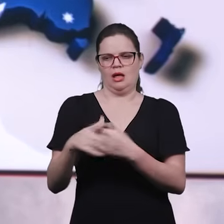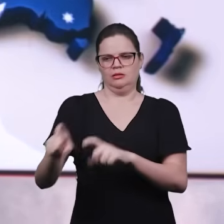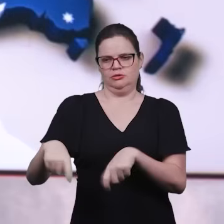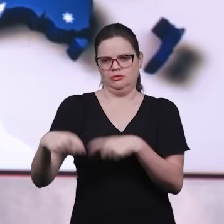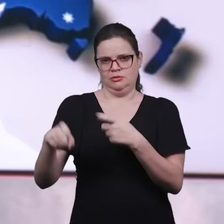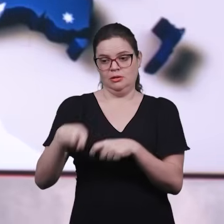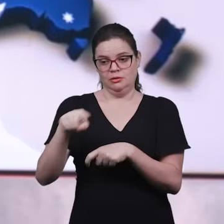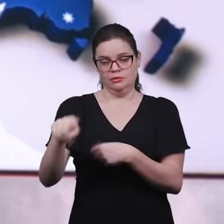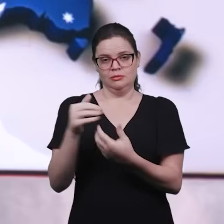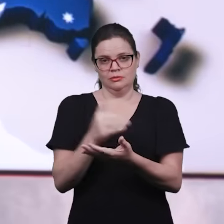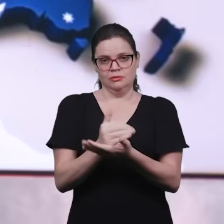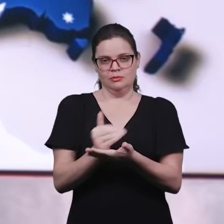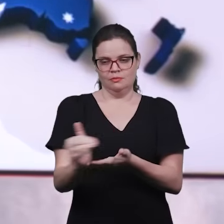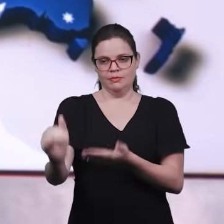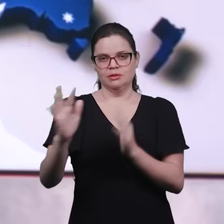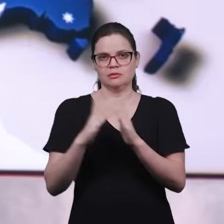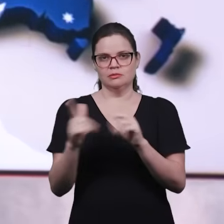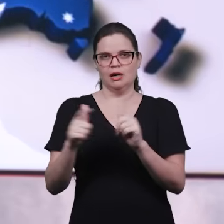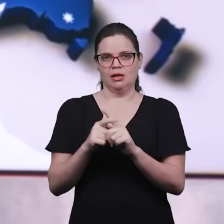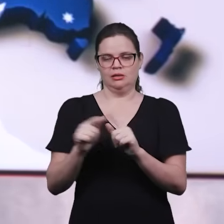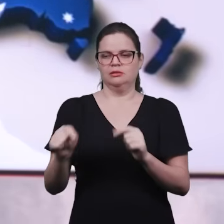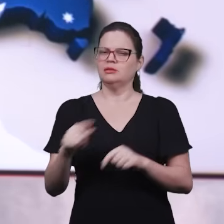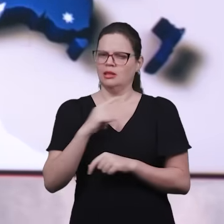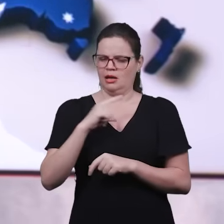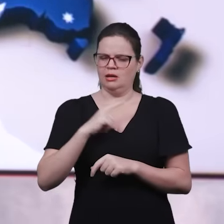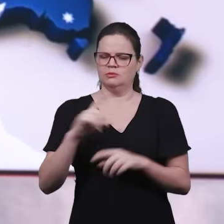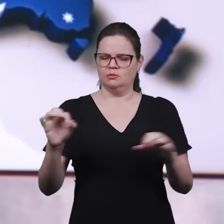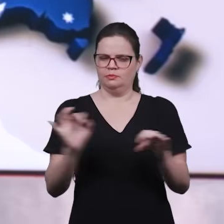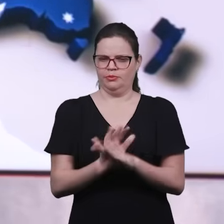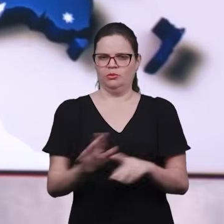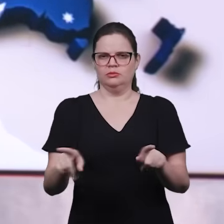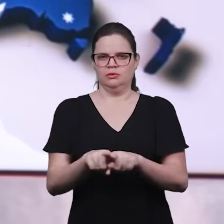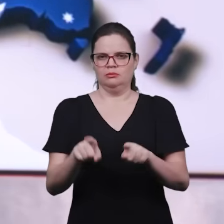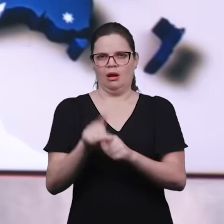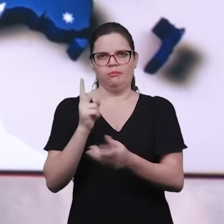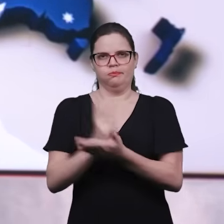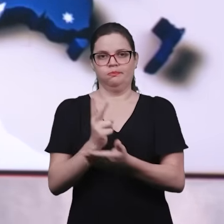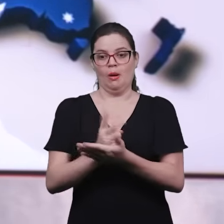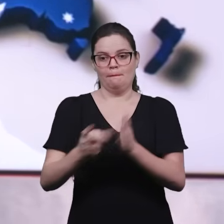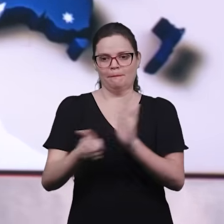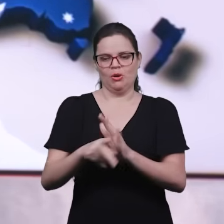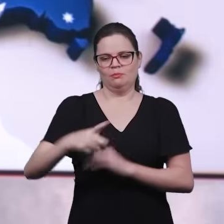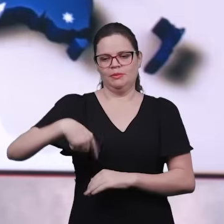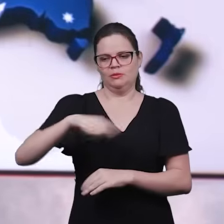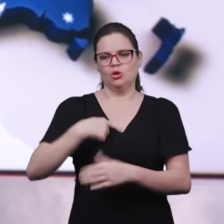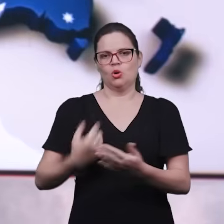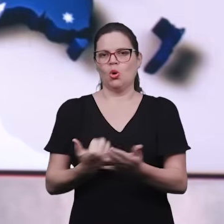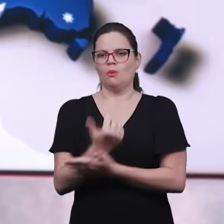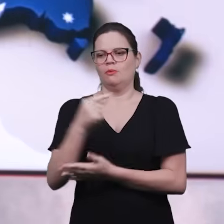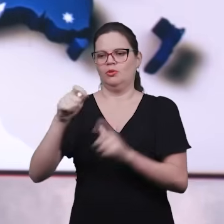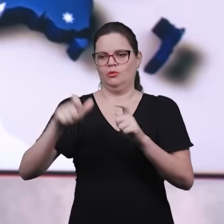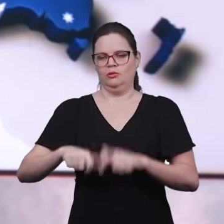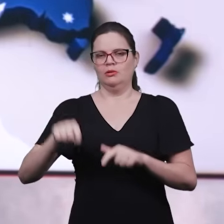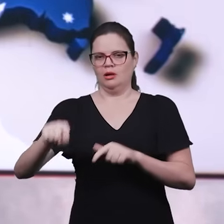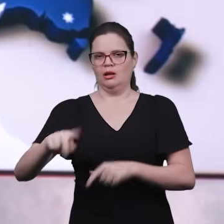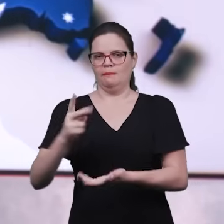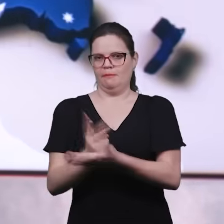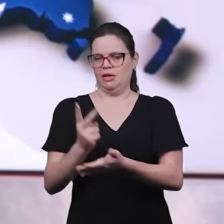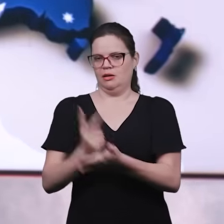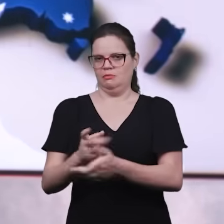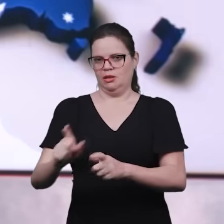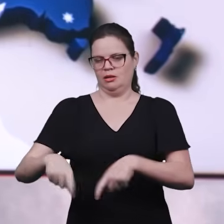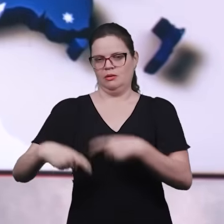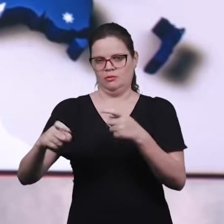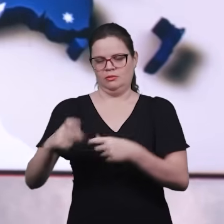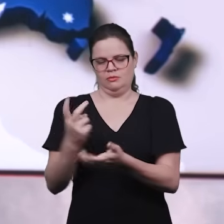próximas ali. Nós começamos ali a nossa igreja e temos hoje uma igreja lá, uma propriedade nossa adquirida